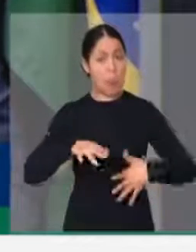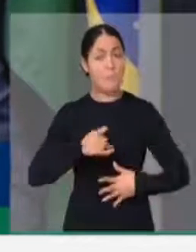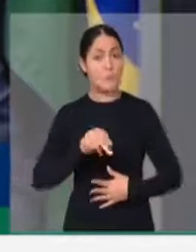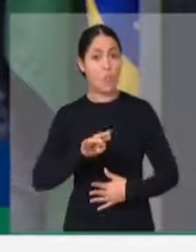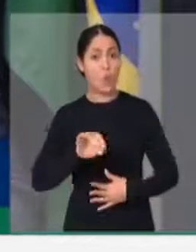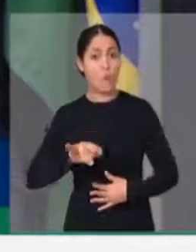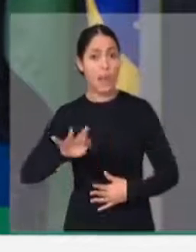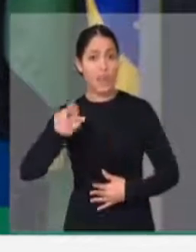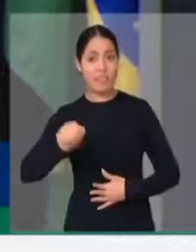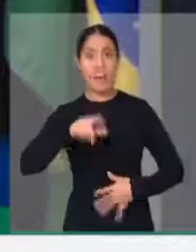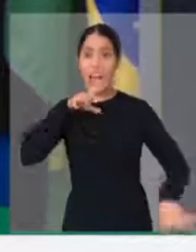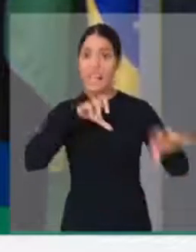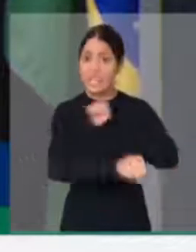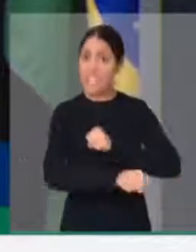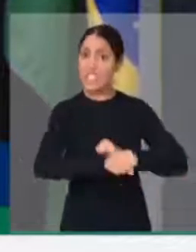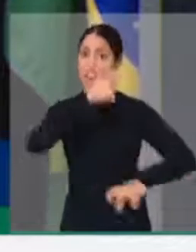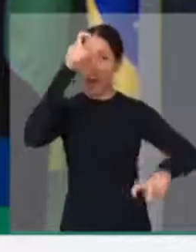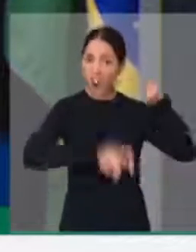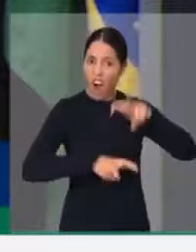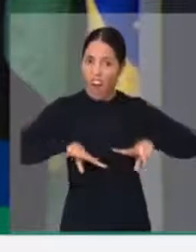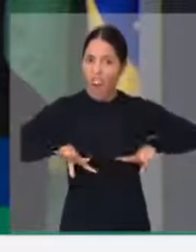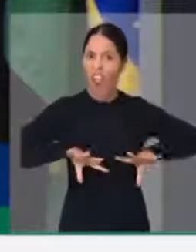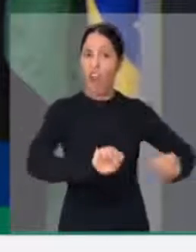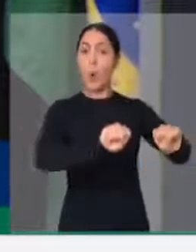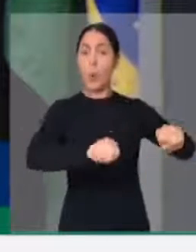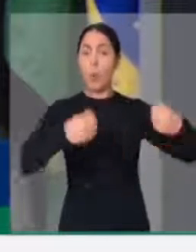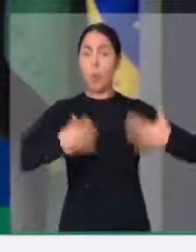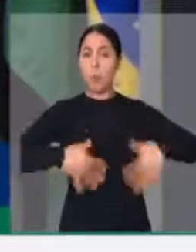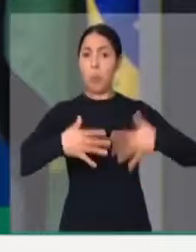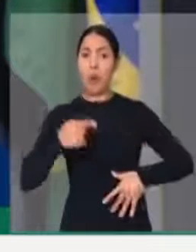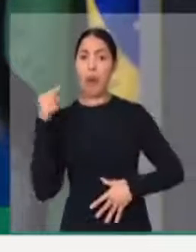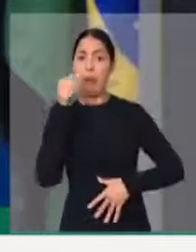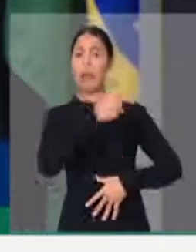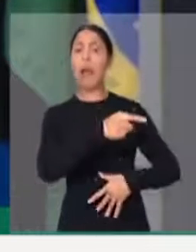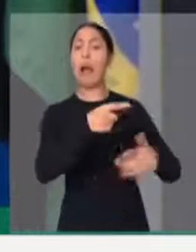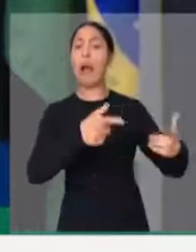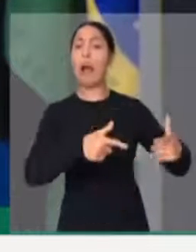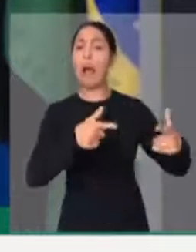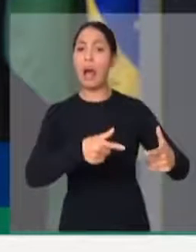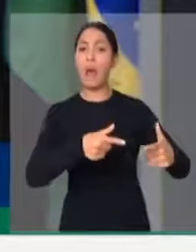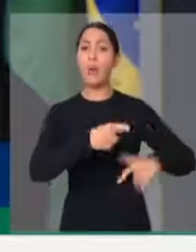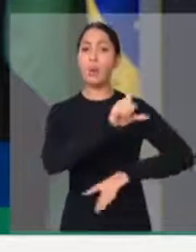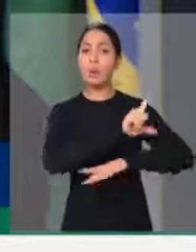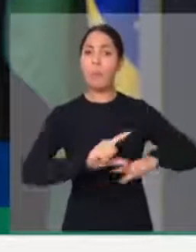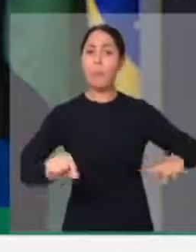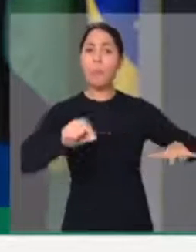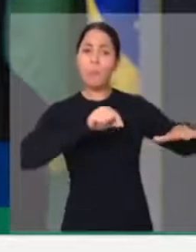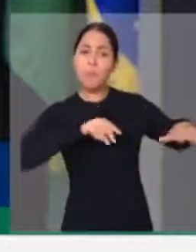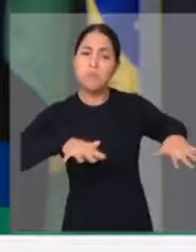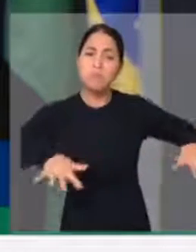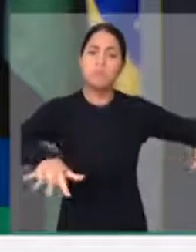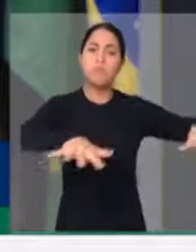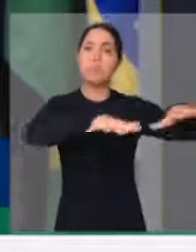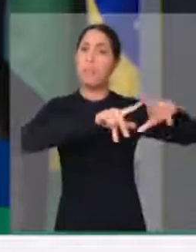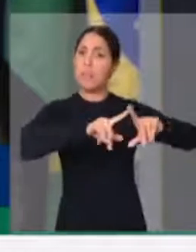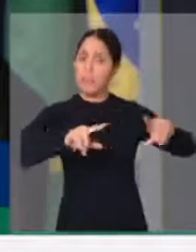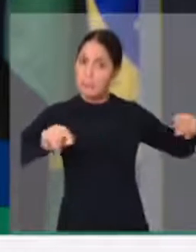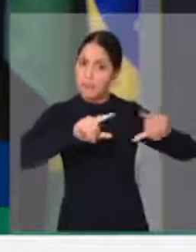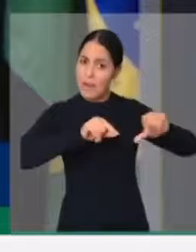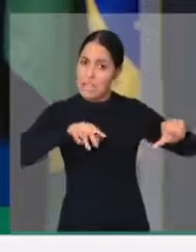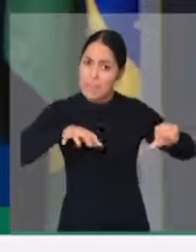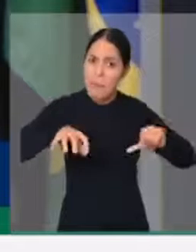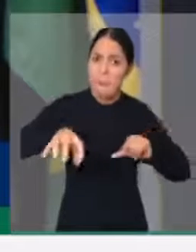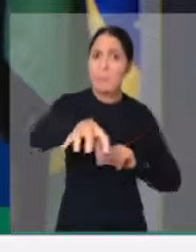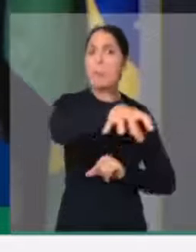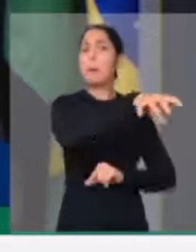estuprador que colocava o terror no Planalto colocava terror em Brasília a cidade